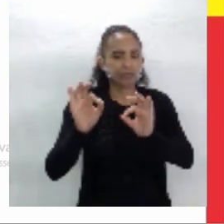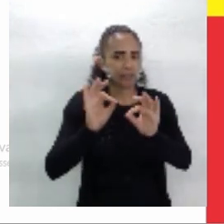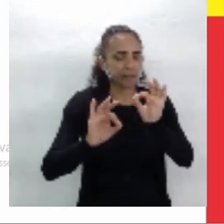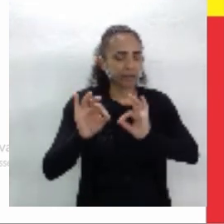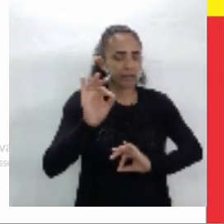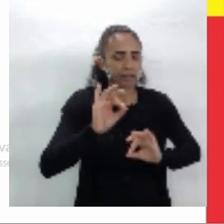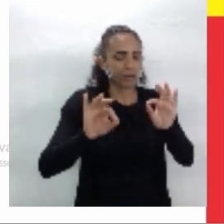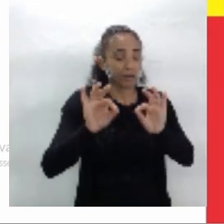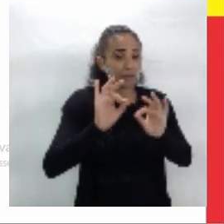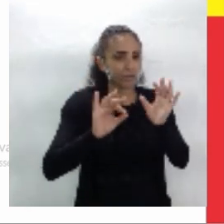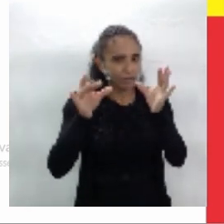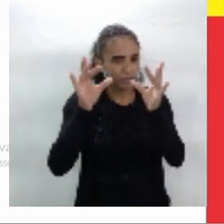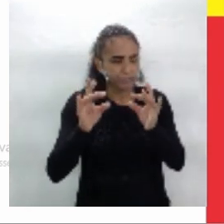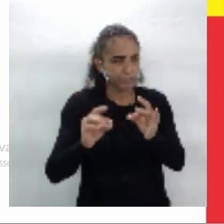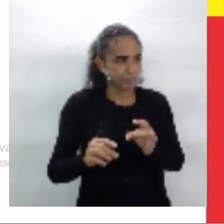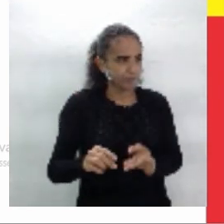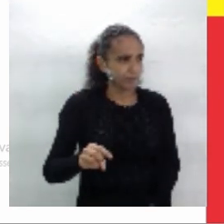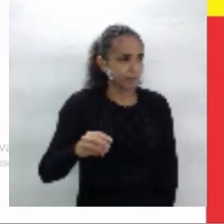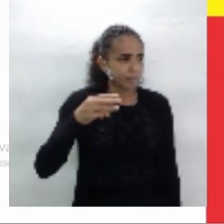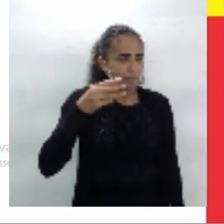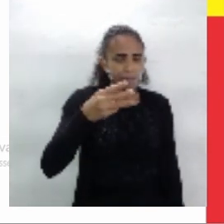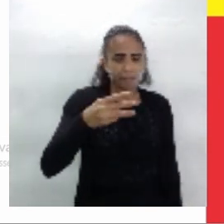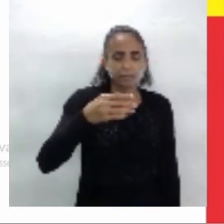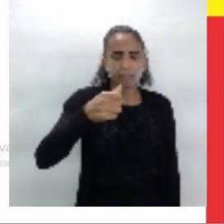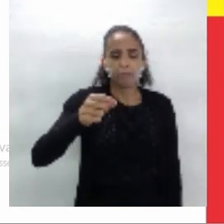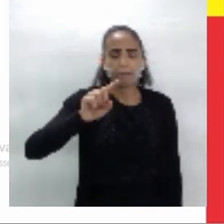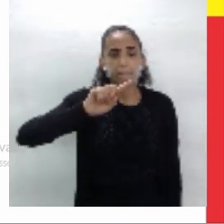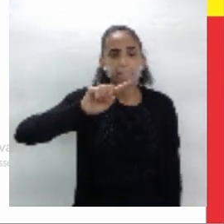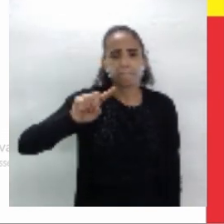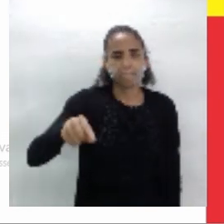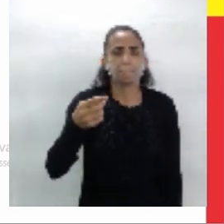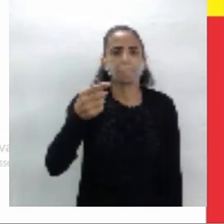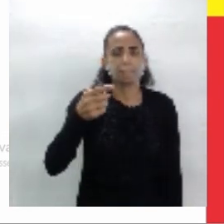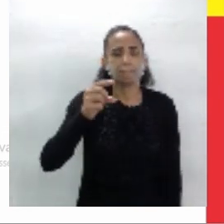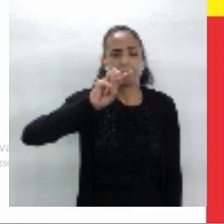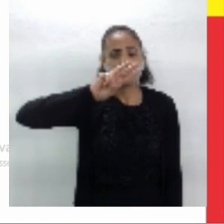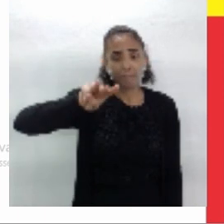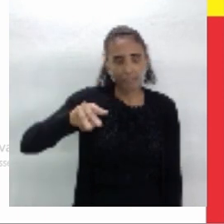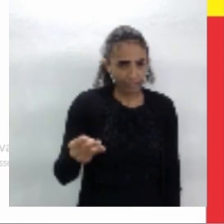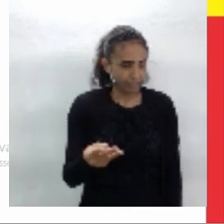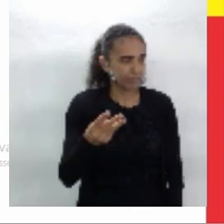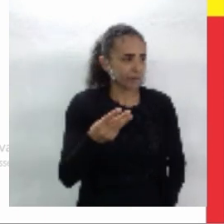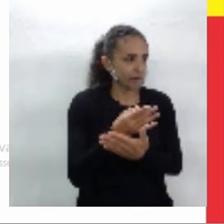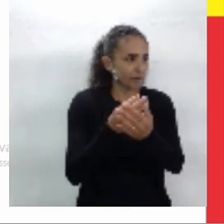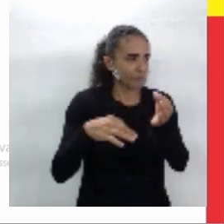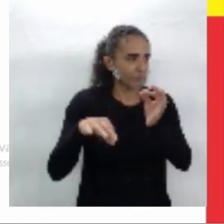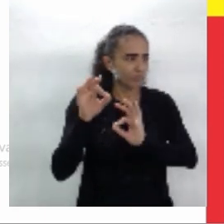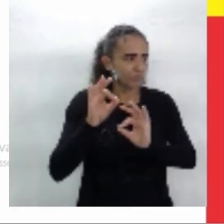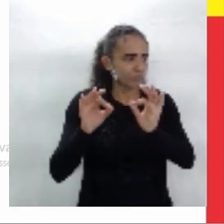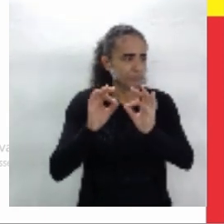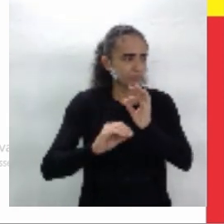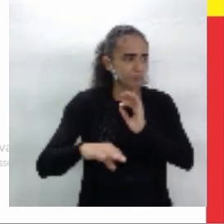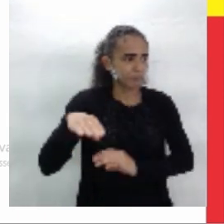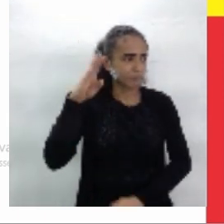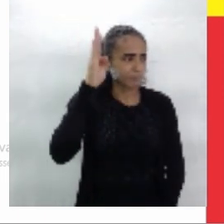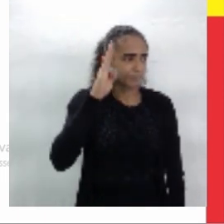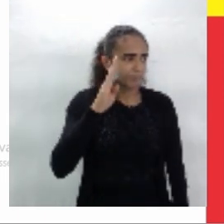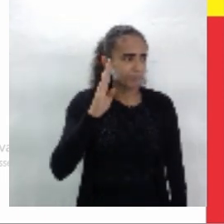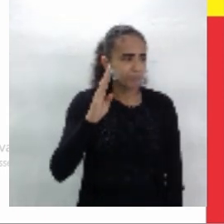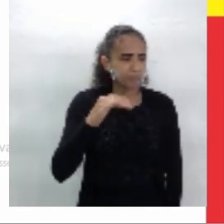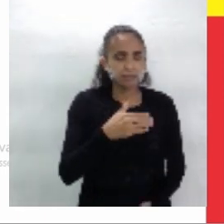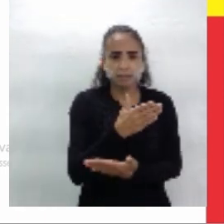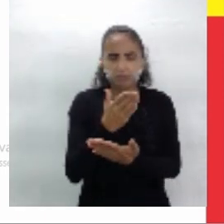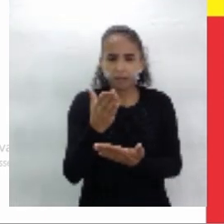coleta? 31 milhões. Então, 31 milhões, vamos colocar essa informação. Então, tá